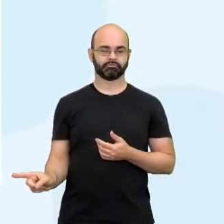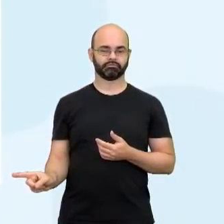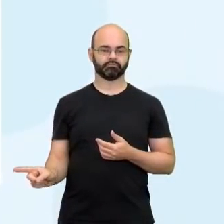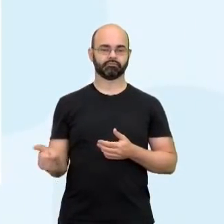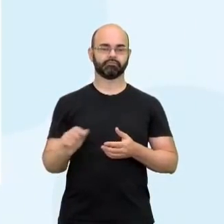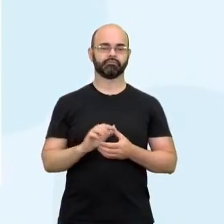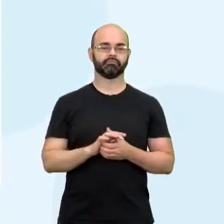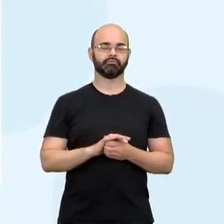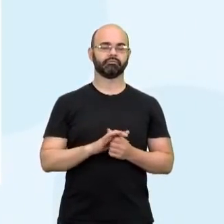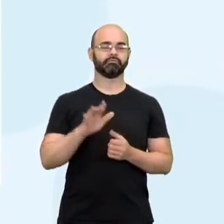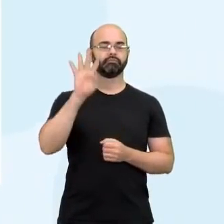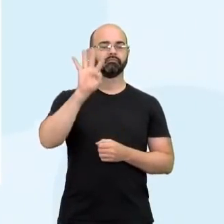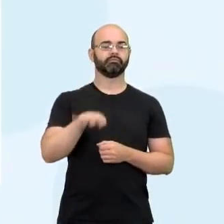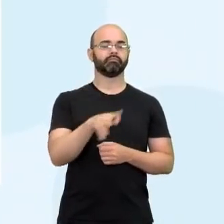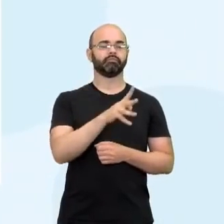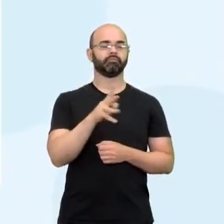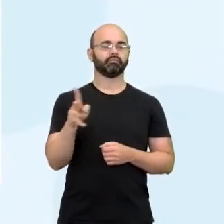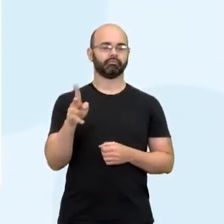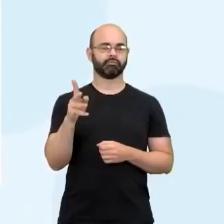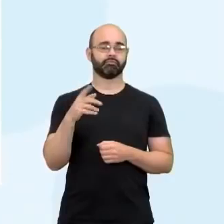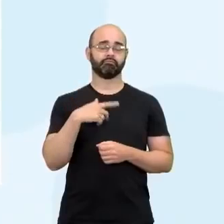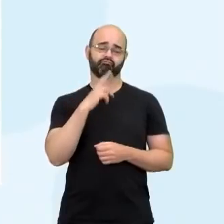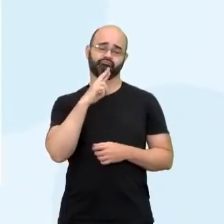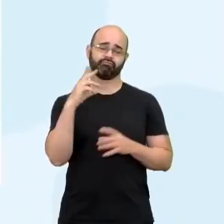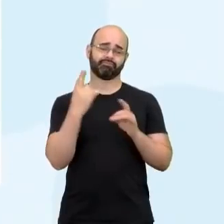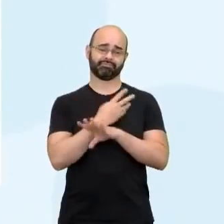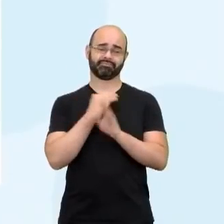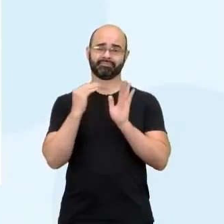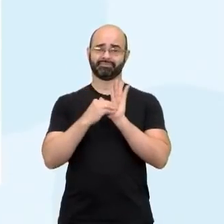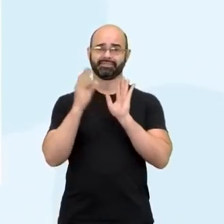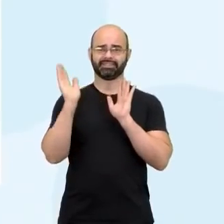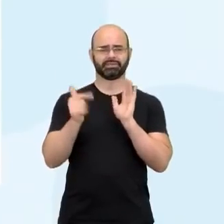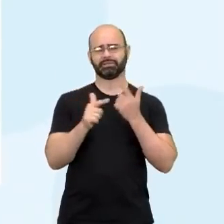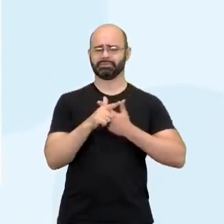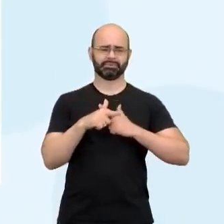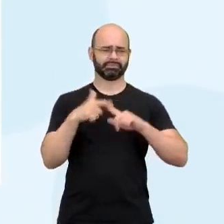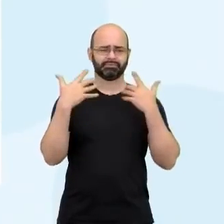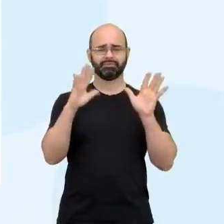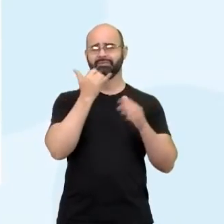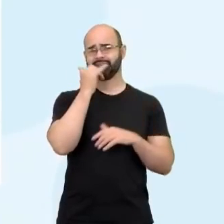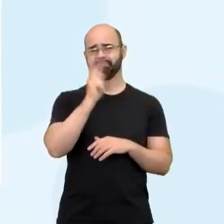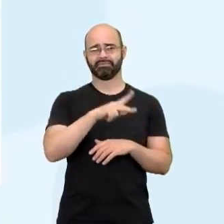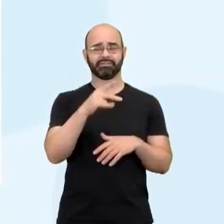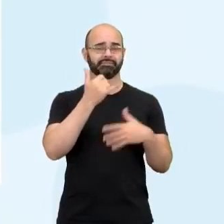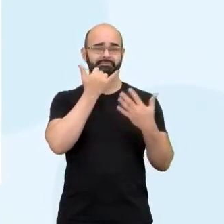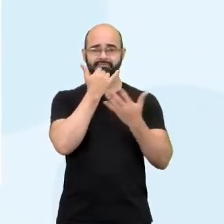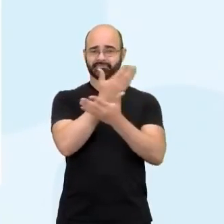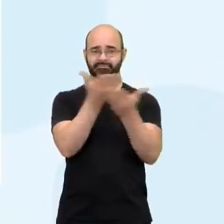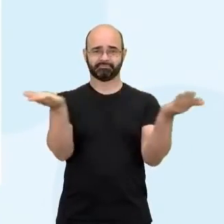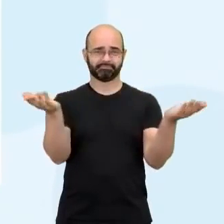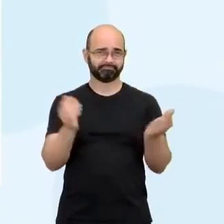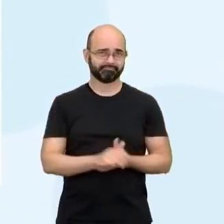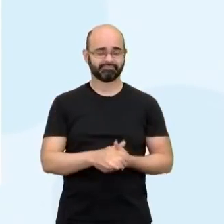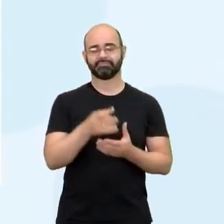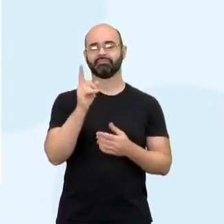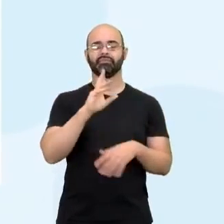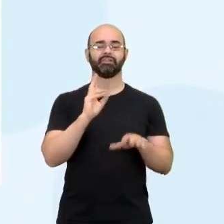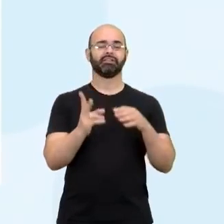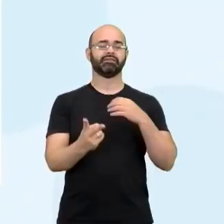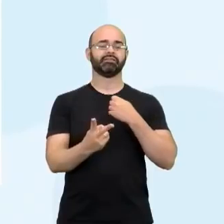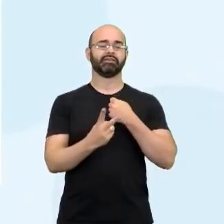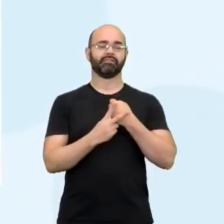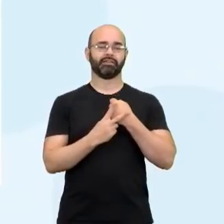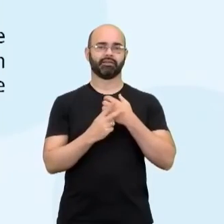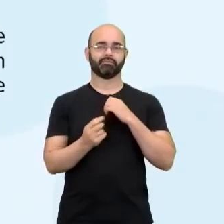uma tabelinha, né? E essa tabela eu já coloquei a resposta para vocês aqui, tudo bem, né? Os professores não me matem, né? Mas aí você tem os verbos e o verbo